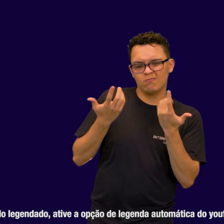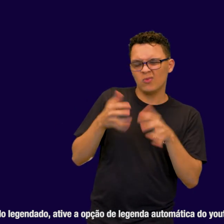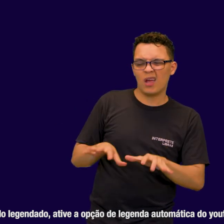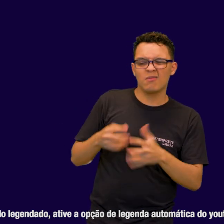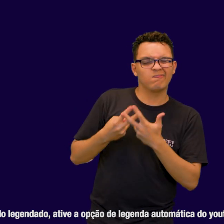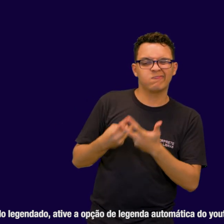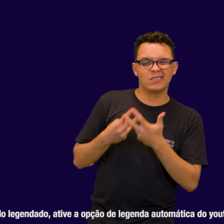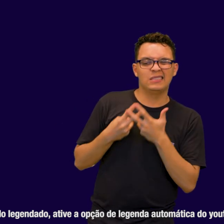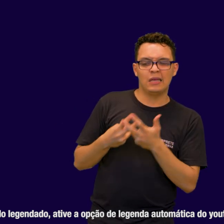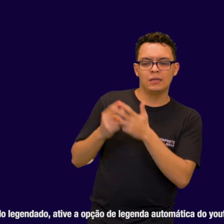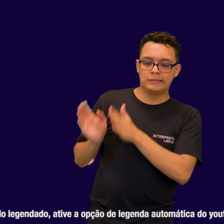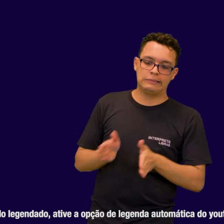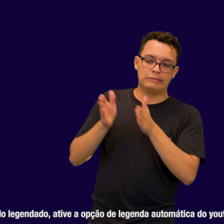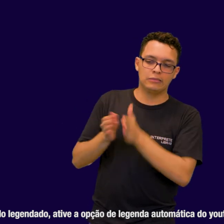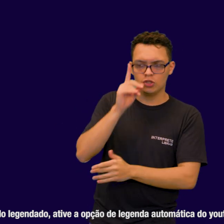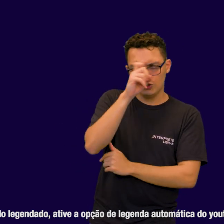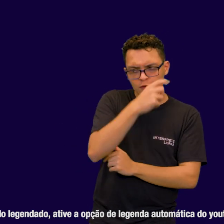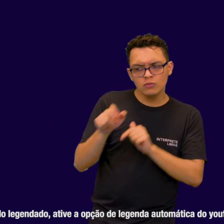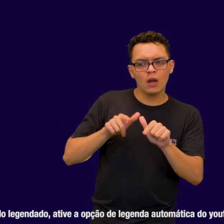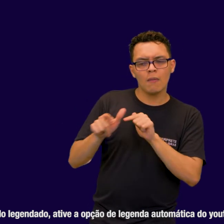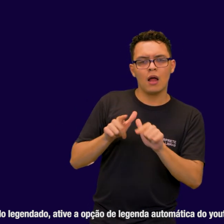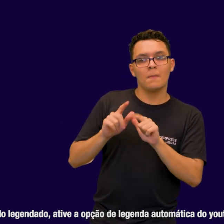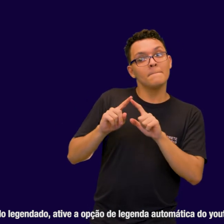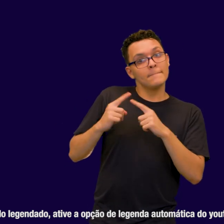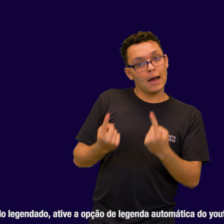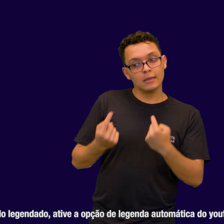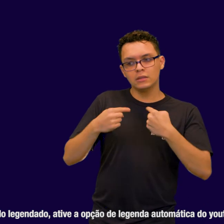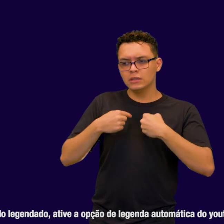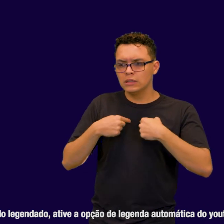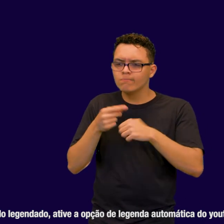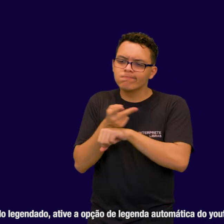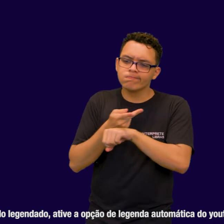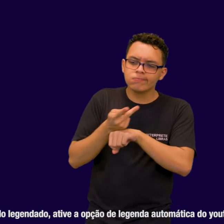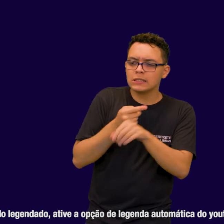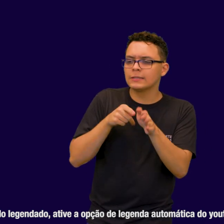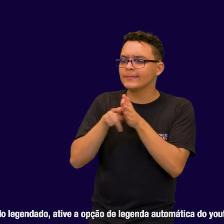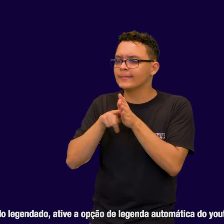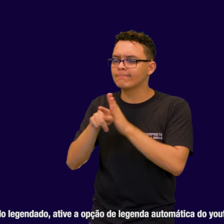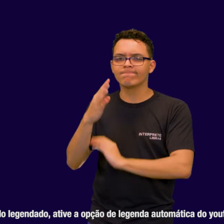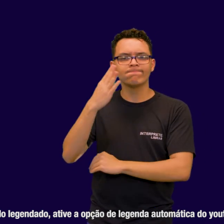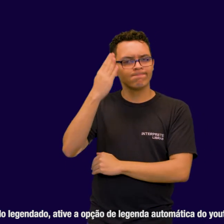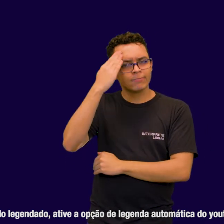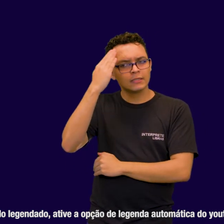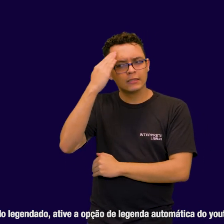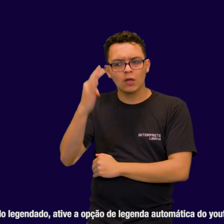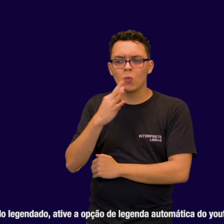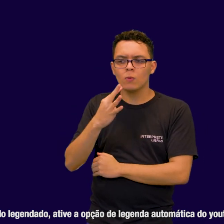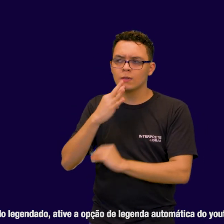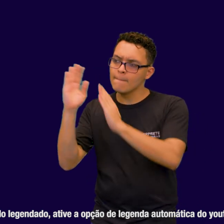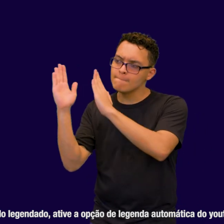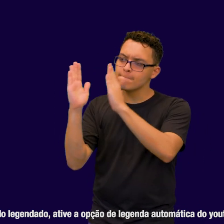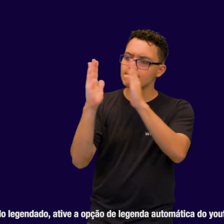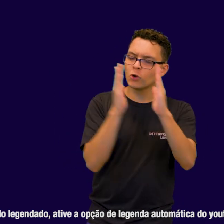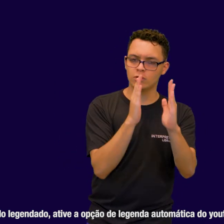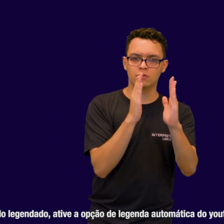não tenho essa paciência para fazer isso. Mas eu, pelo menos, entendi os conceitos envolvidos na produção da bebida, o que foi